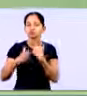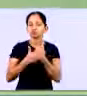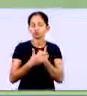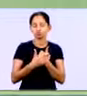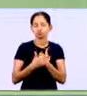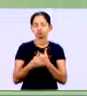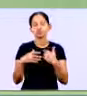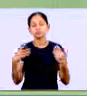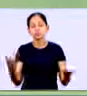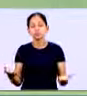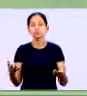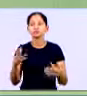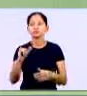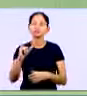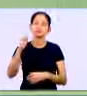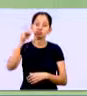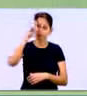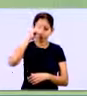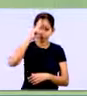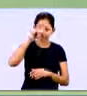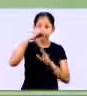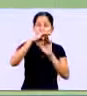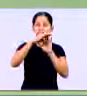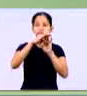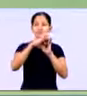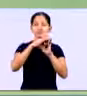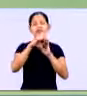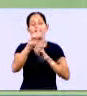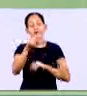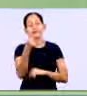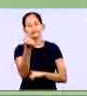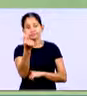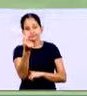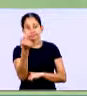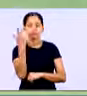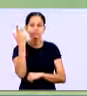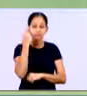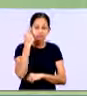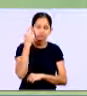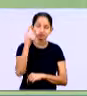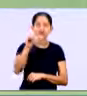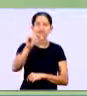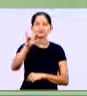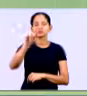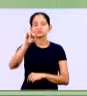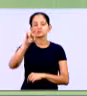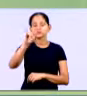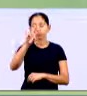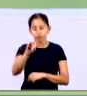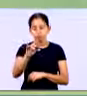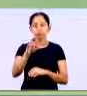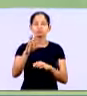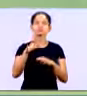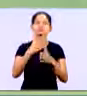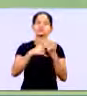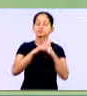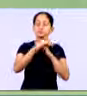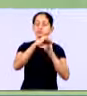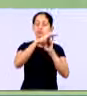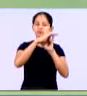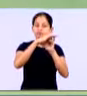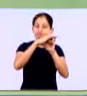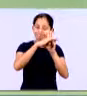a gente trabalhou aqui nas aulas passadas são o capital de giro líquido, o índice de liquidez corrente, o índice de liquidez